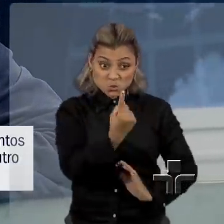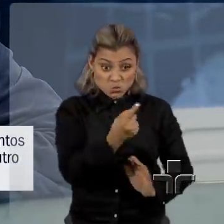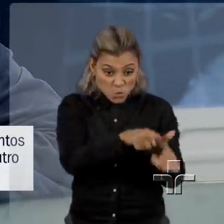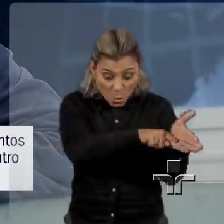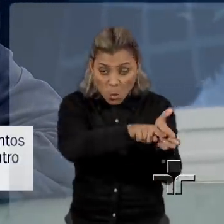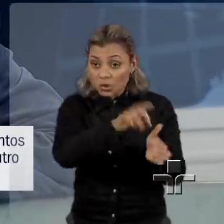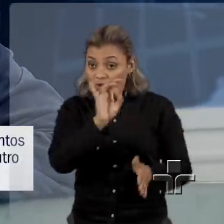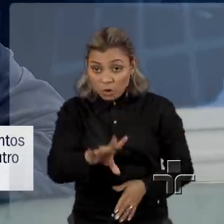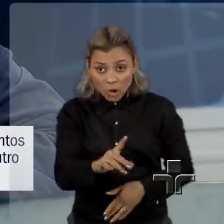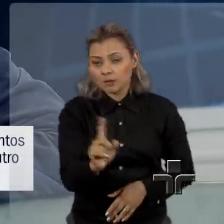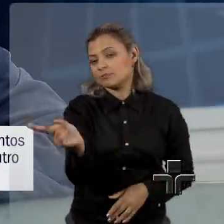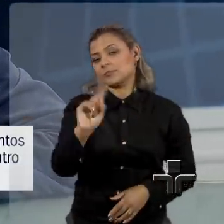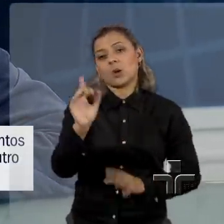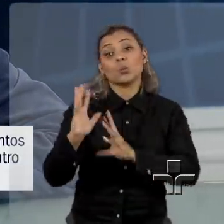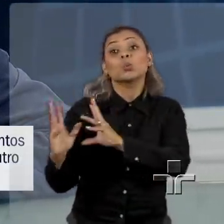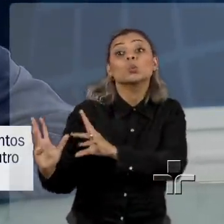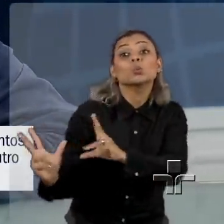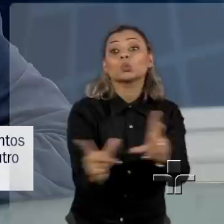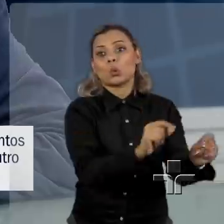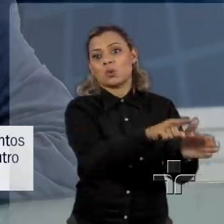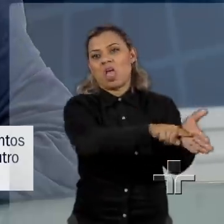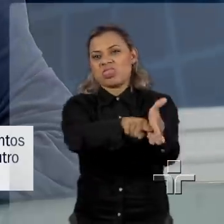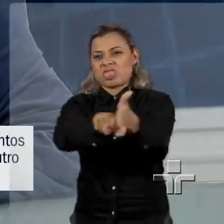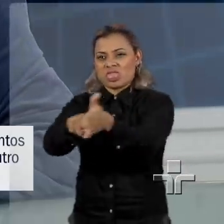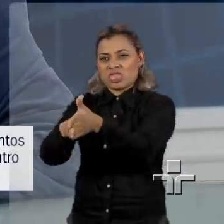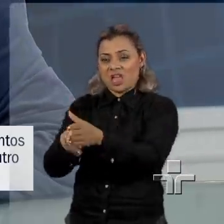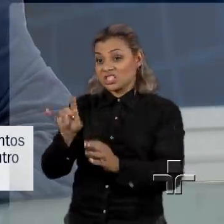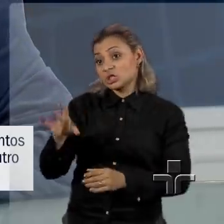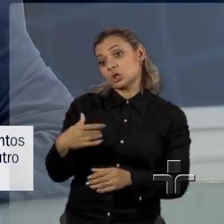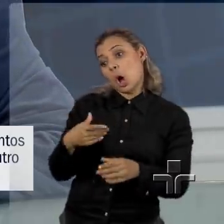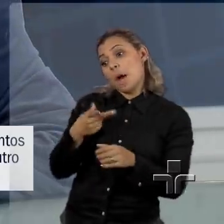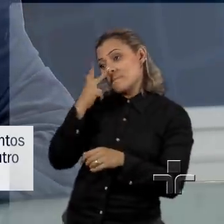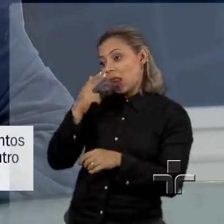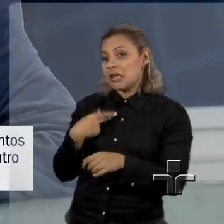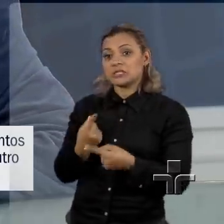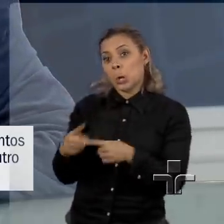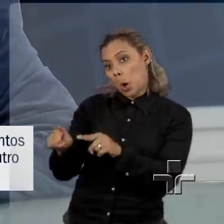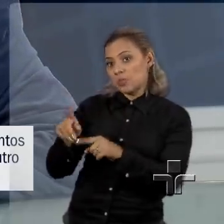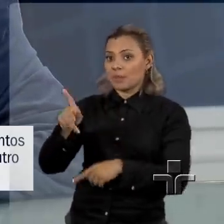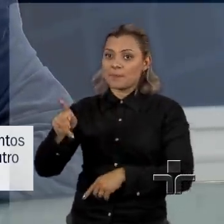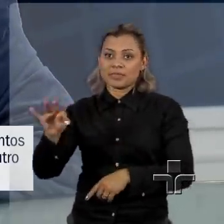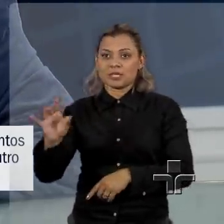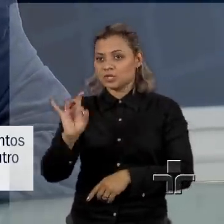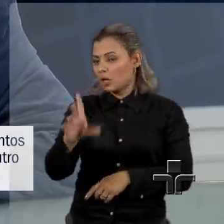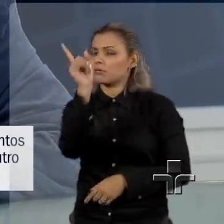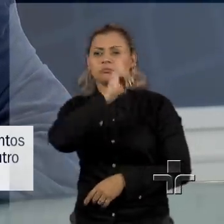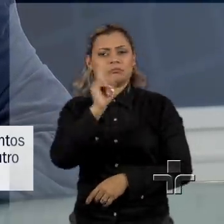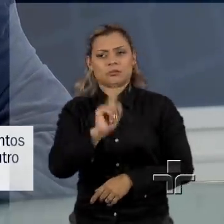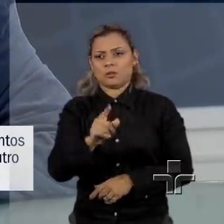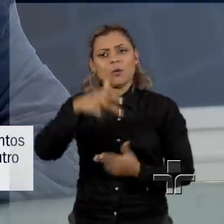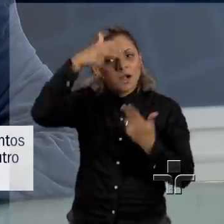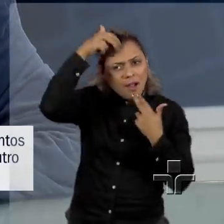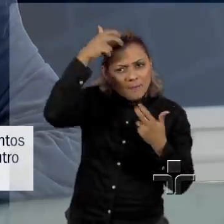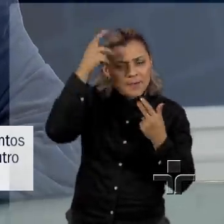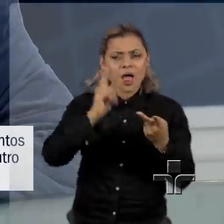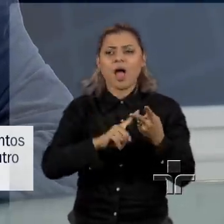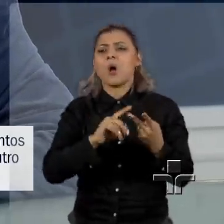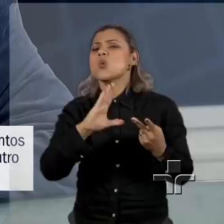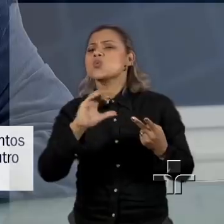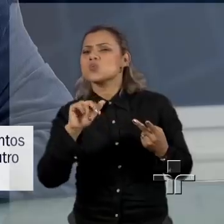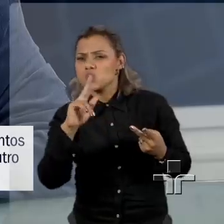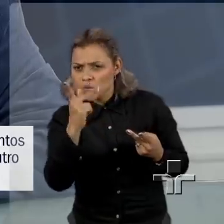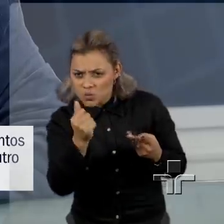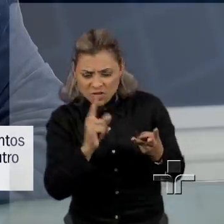pessoas acusavam, que só estava atrás do PT, apesar de o Cunha estar preso há muito tempo, o Cabral e tudo. Mas, então, acho